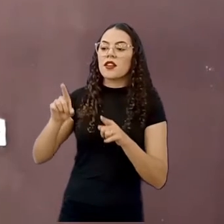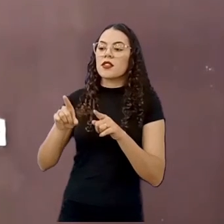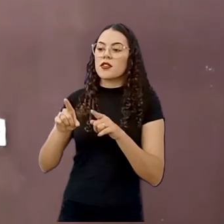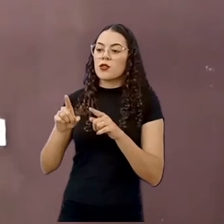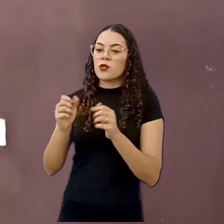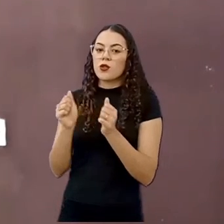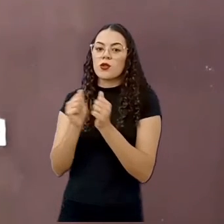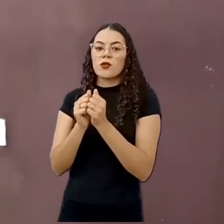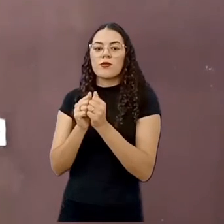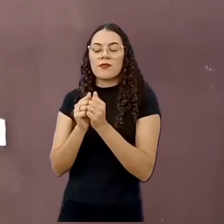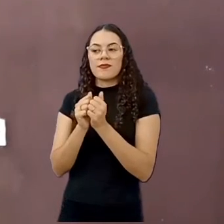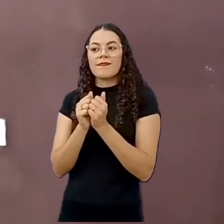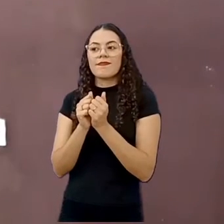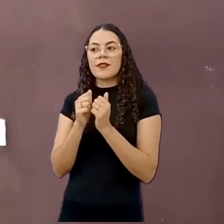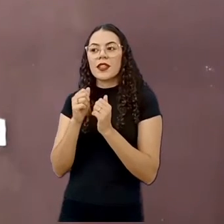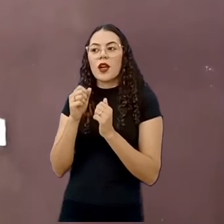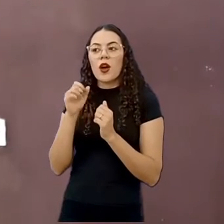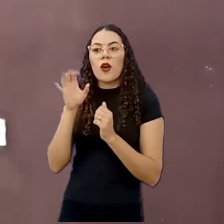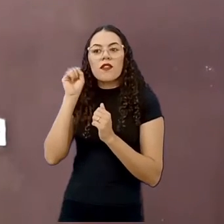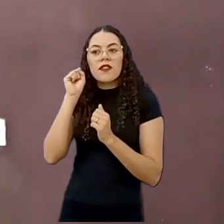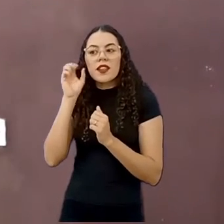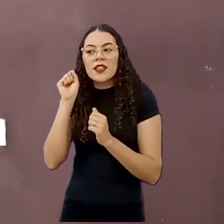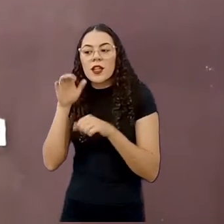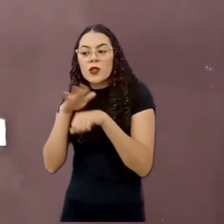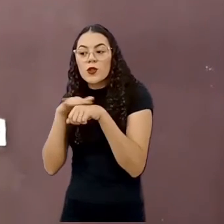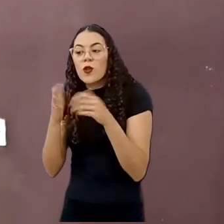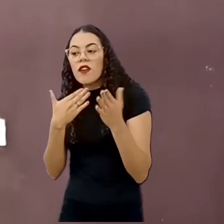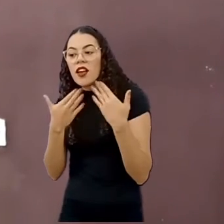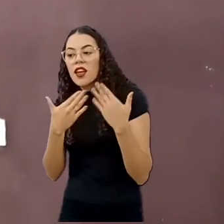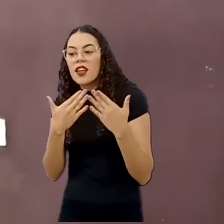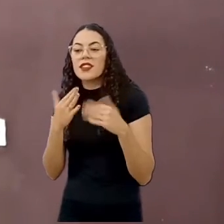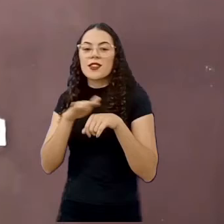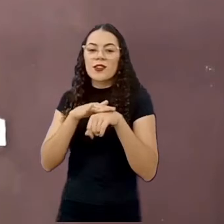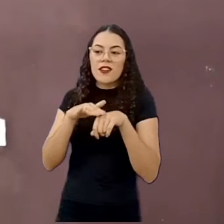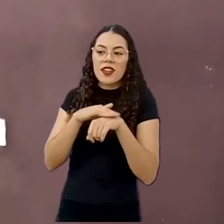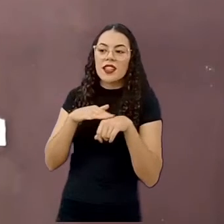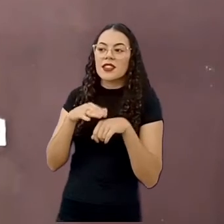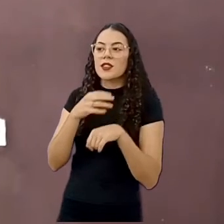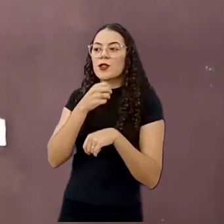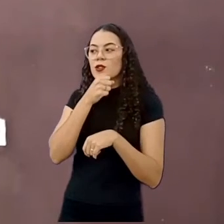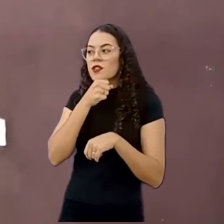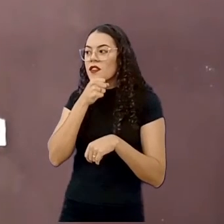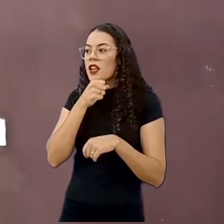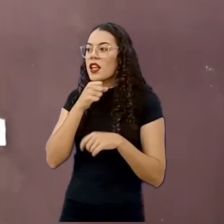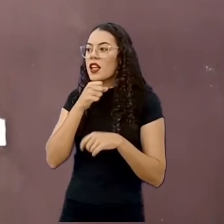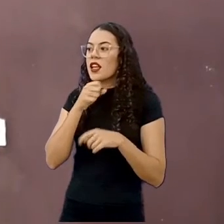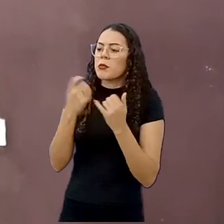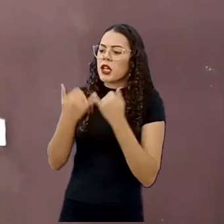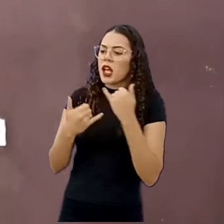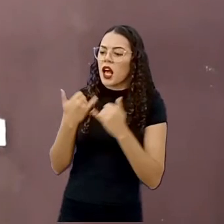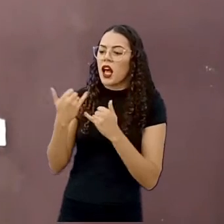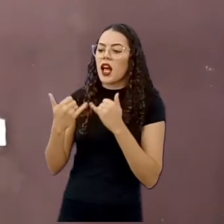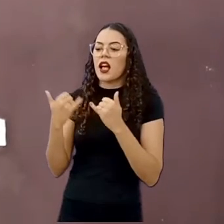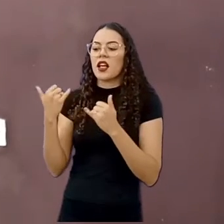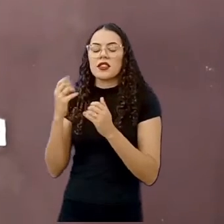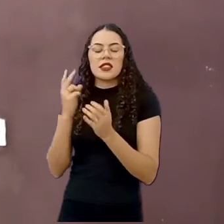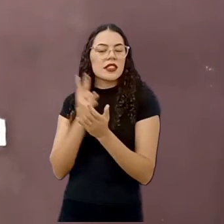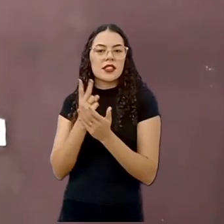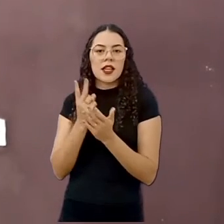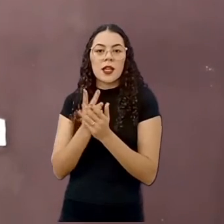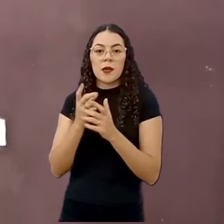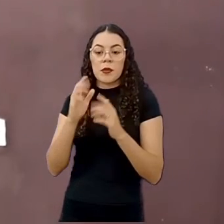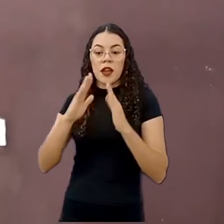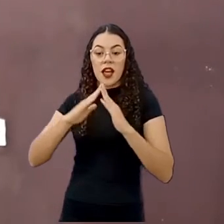Senhor, escutando as conversas dos mais velhos, vendo os mais novos brincarem, conversarem, cada vez mais a